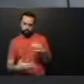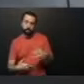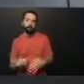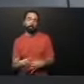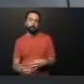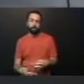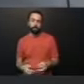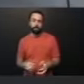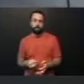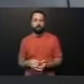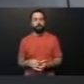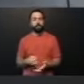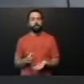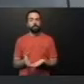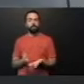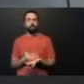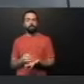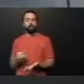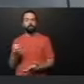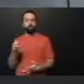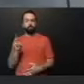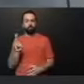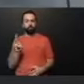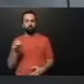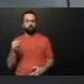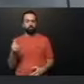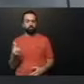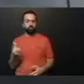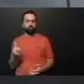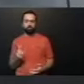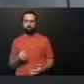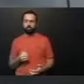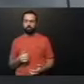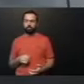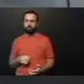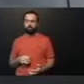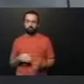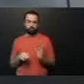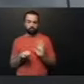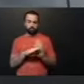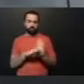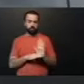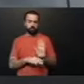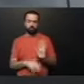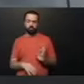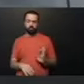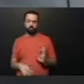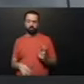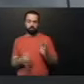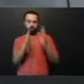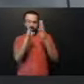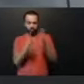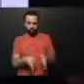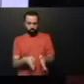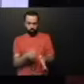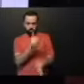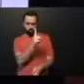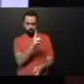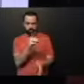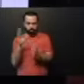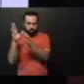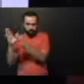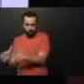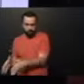Ah, na página 36, nós temos outra lista. Vamos ler? Lista 1, abaixo,